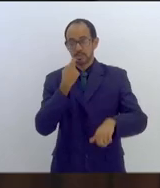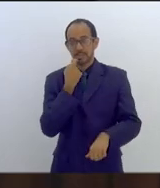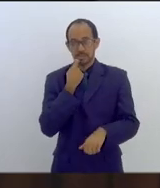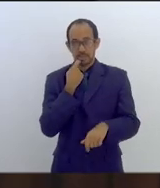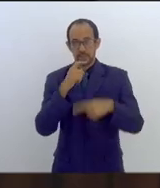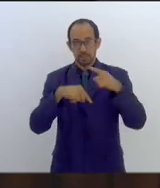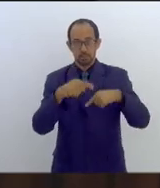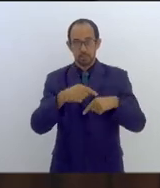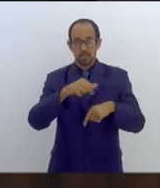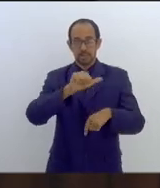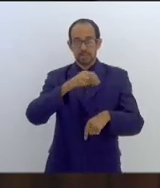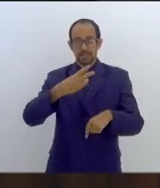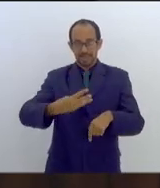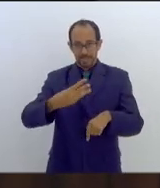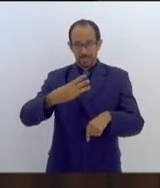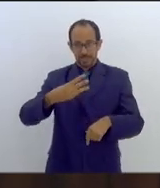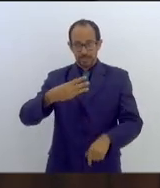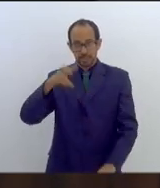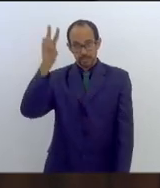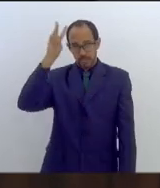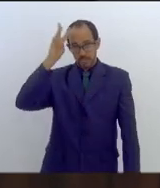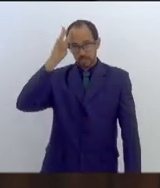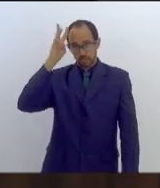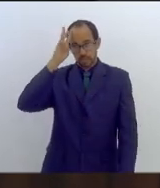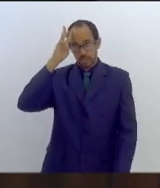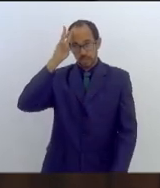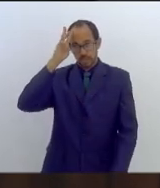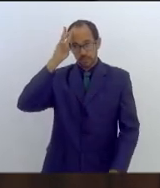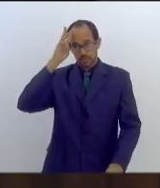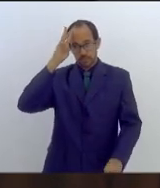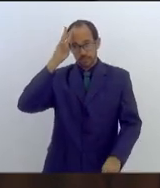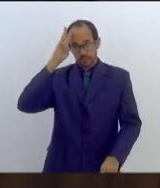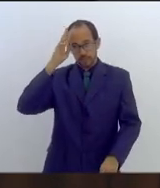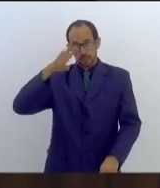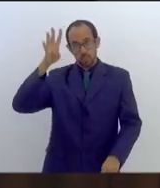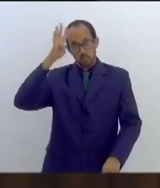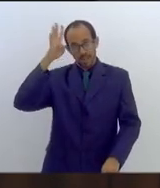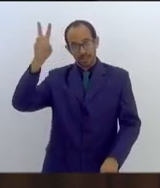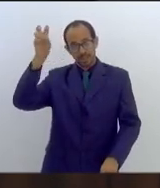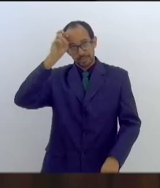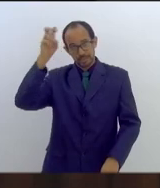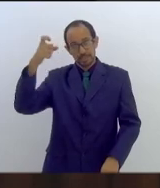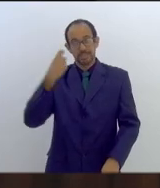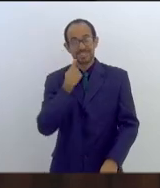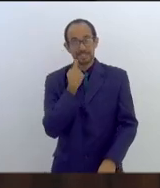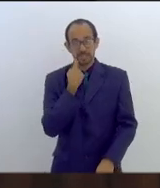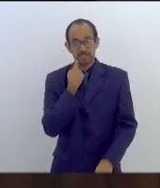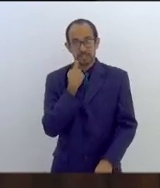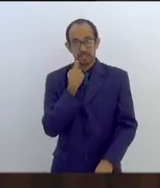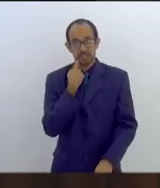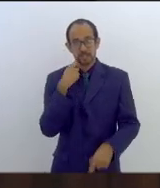13 na terça, aí iríamos fazer quarta, quinta e sexta. Algumas